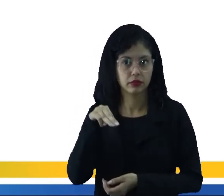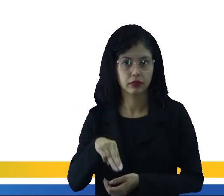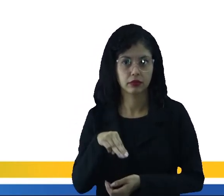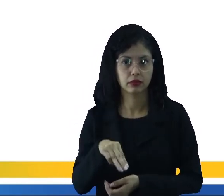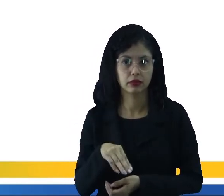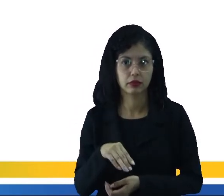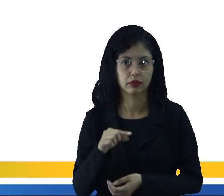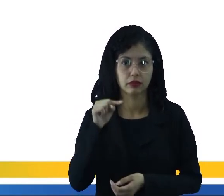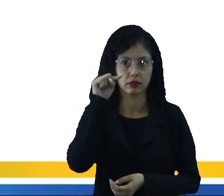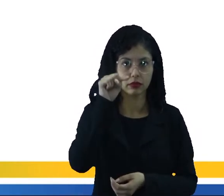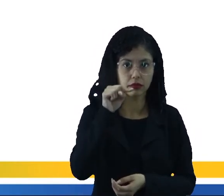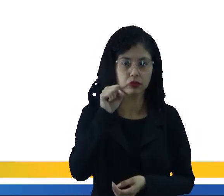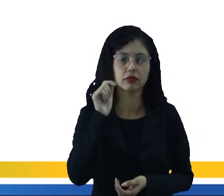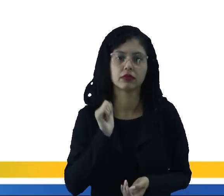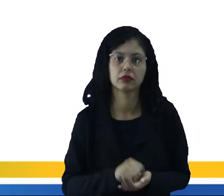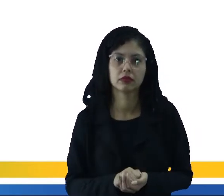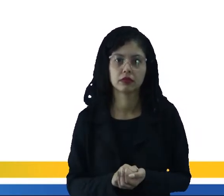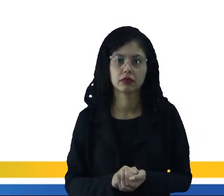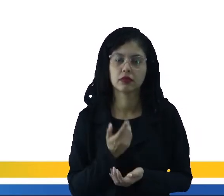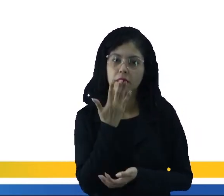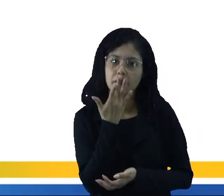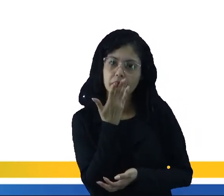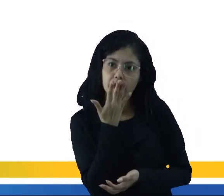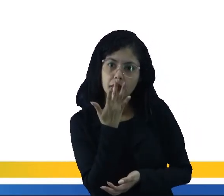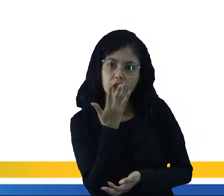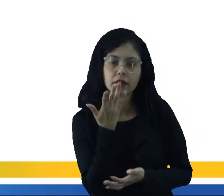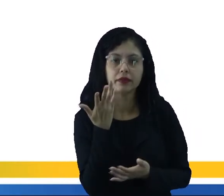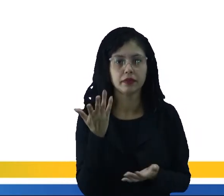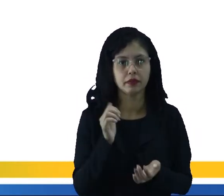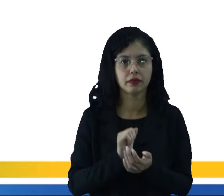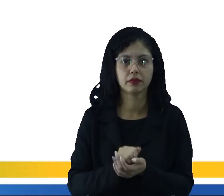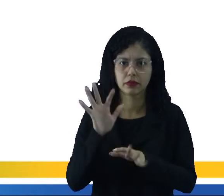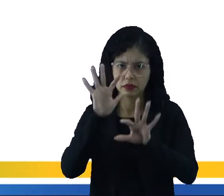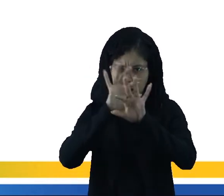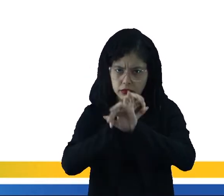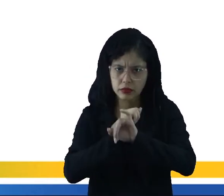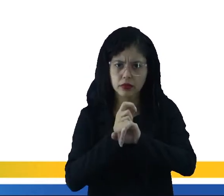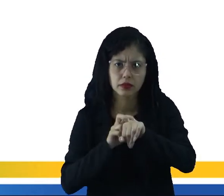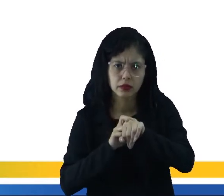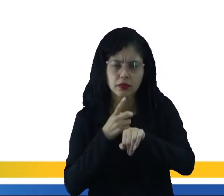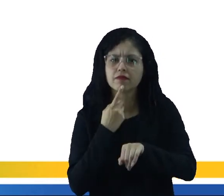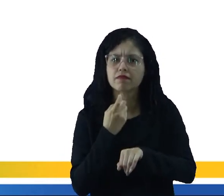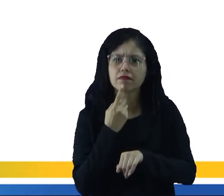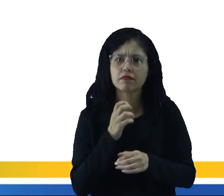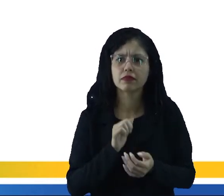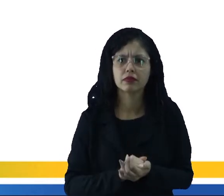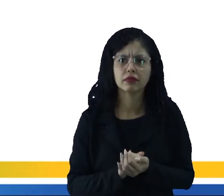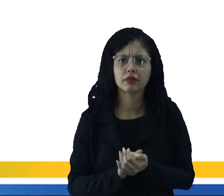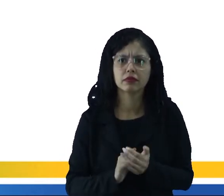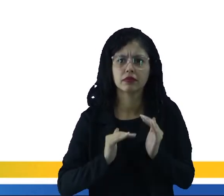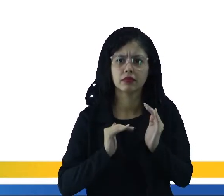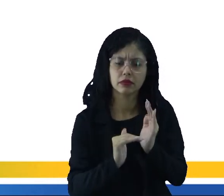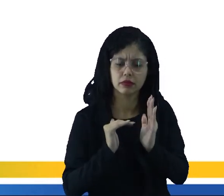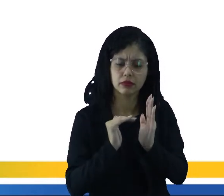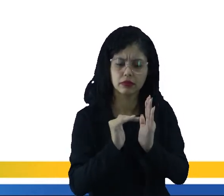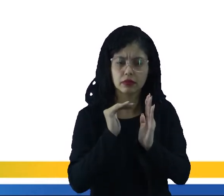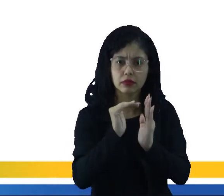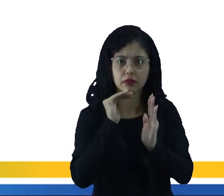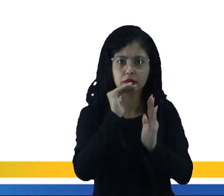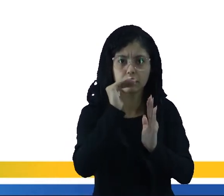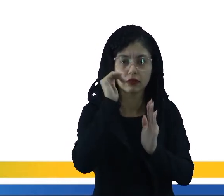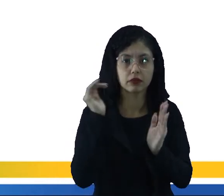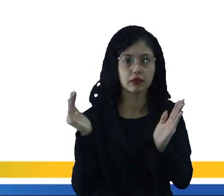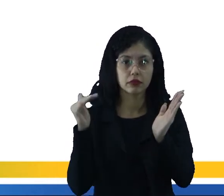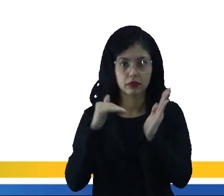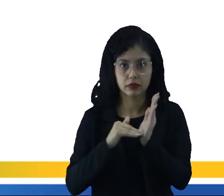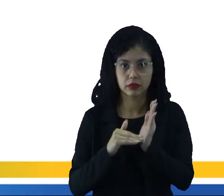é o topo, fazendo aí um corte, né? Um corte aí, aí existem várias folhas de recorte